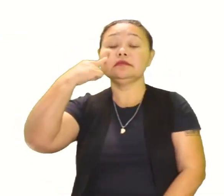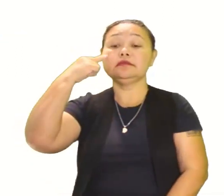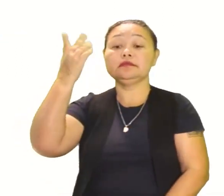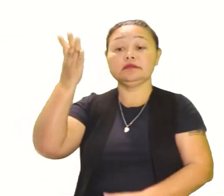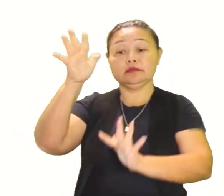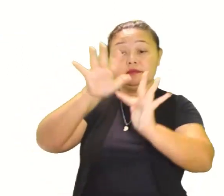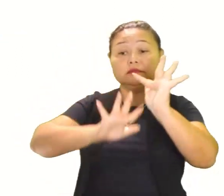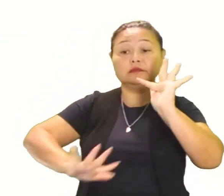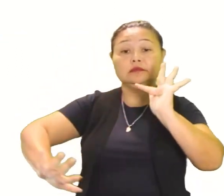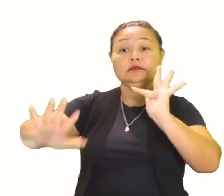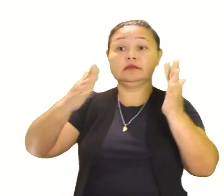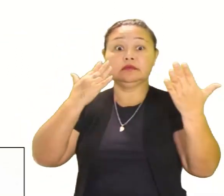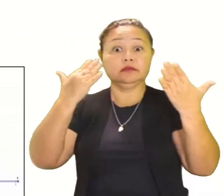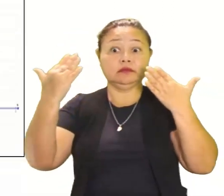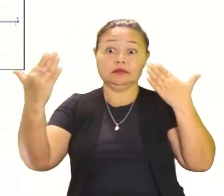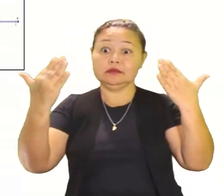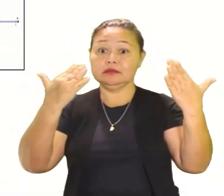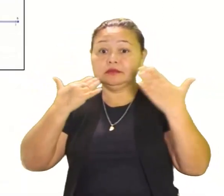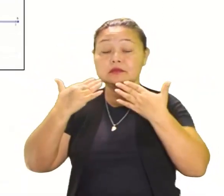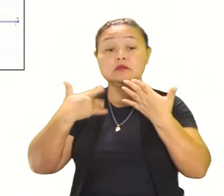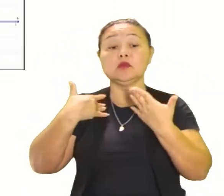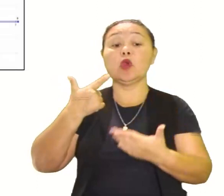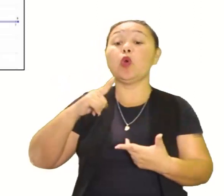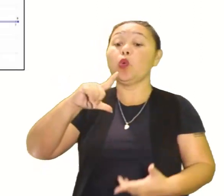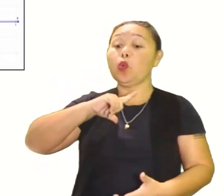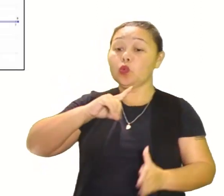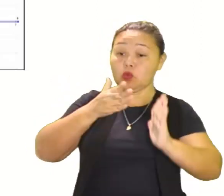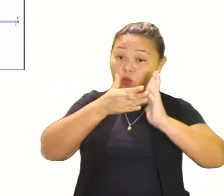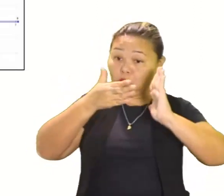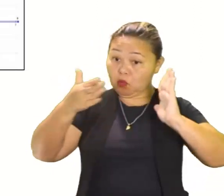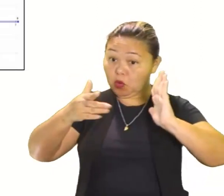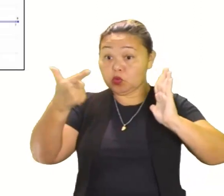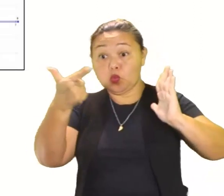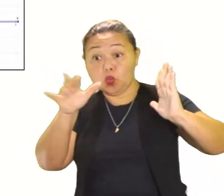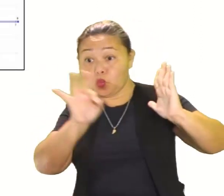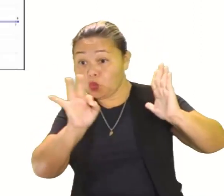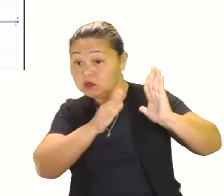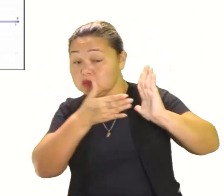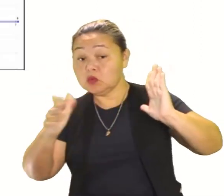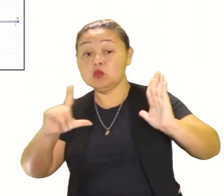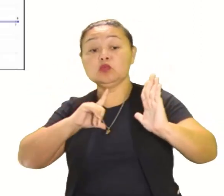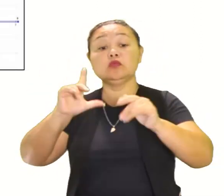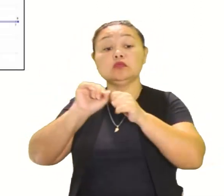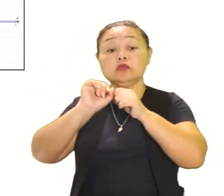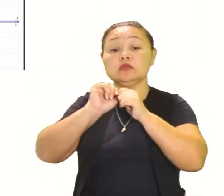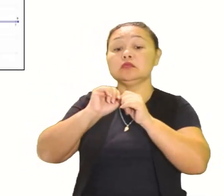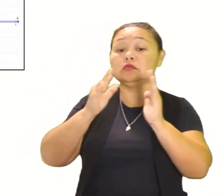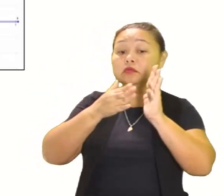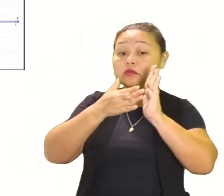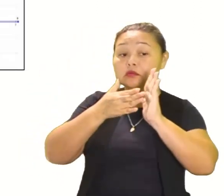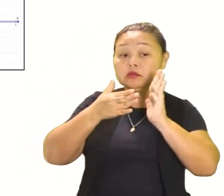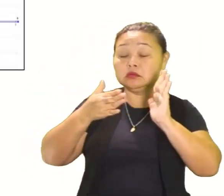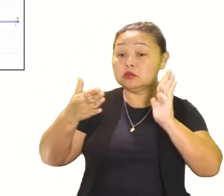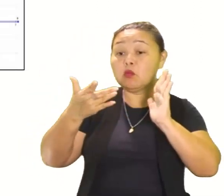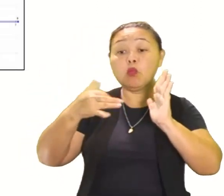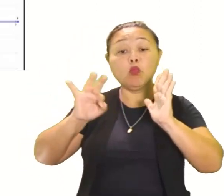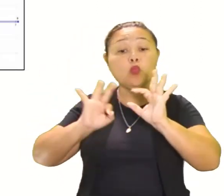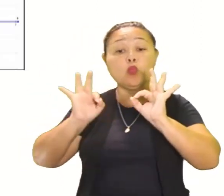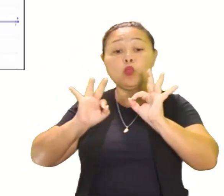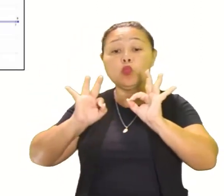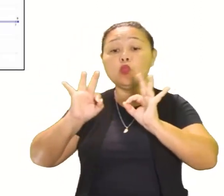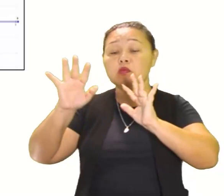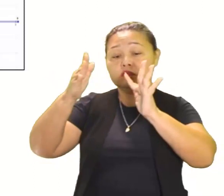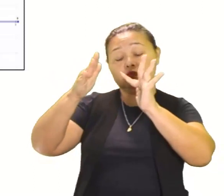parte gráfica, né, onde a gente compara os gráficos sem módulo e com o módulo. A diferença é, a parte modular não assume